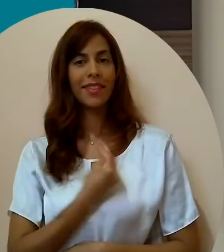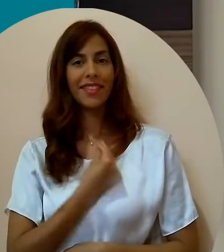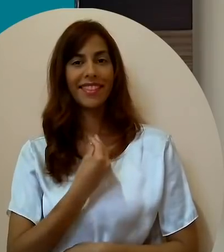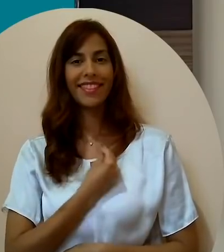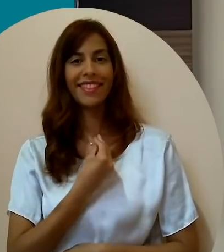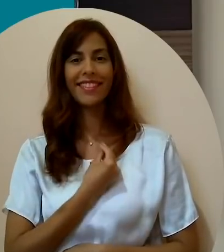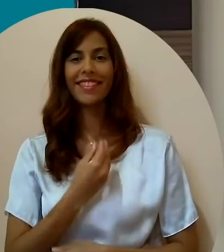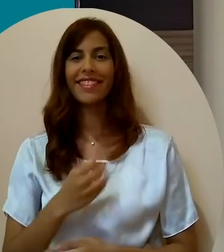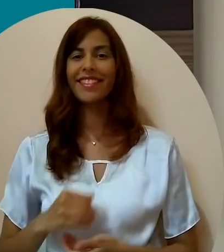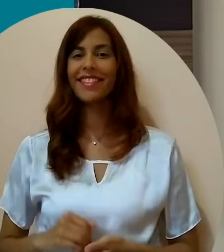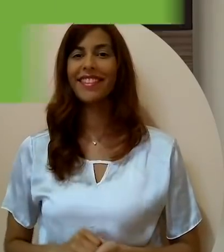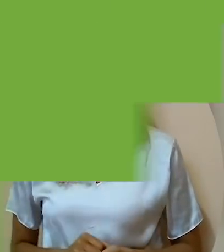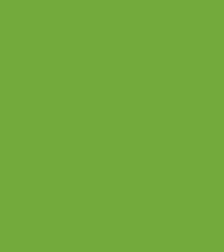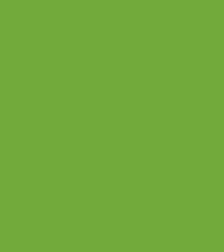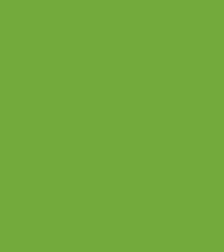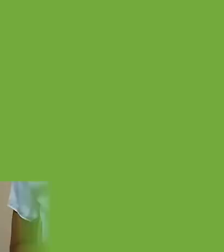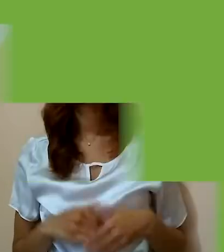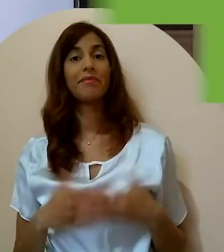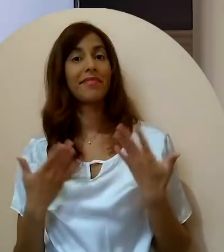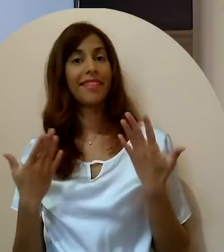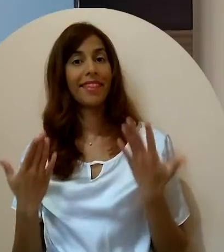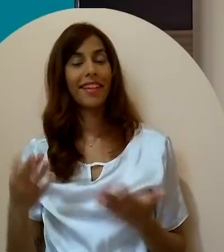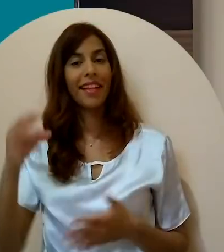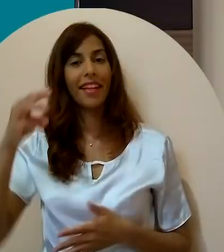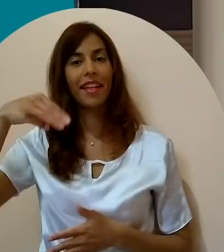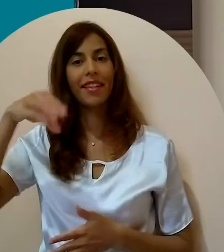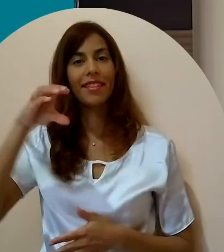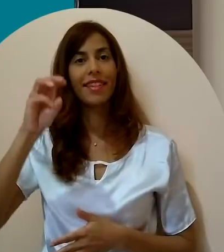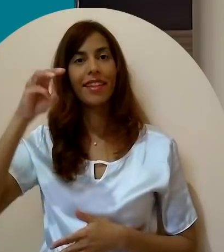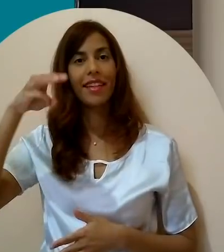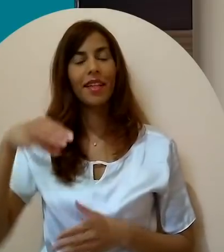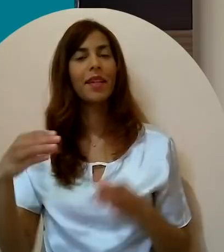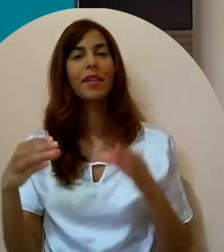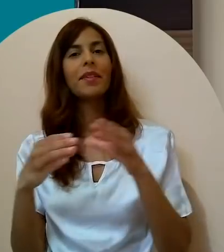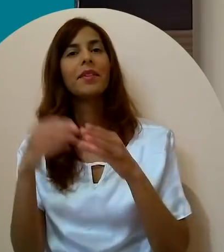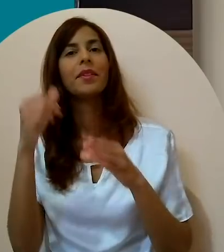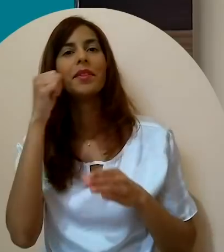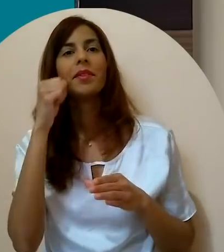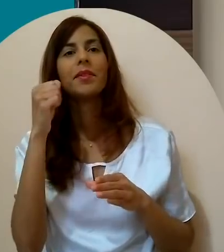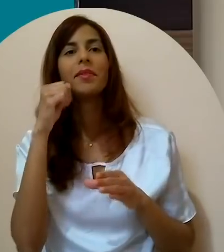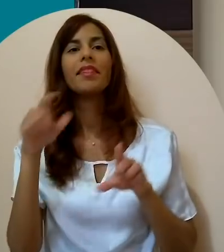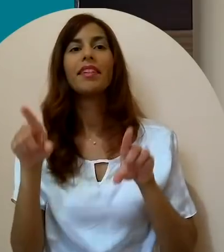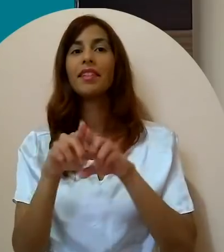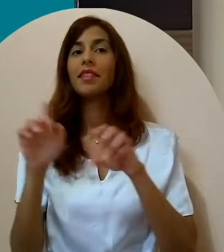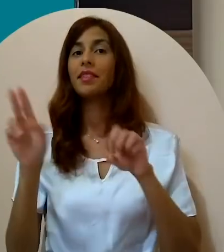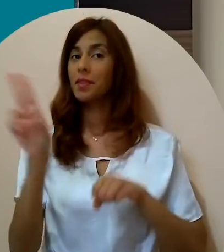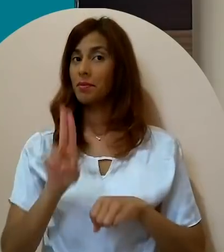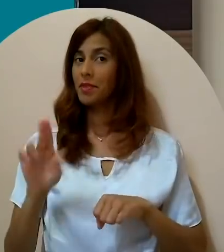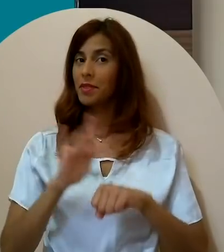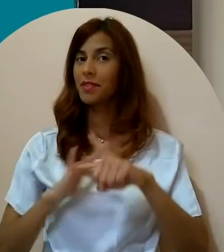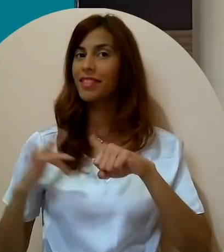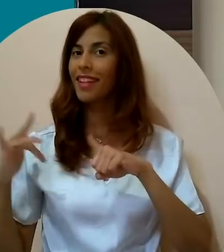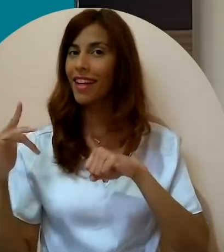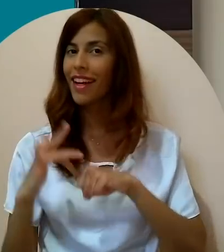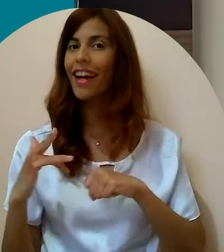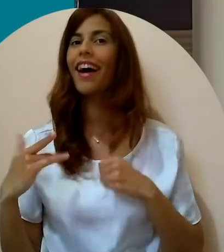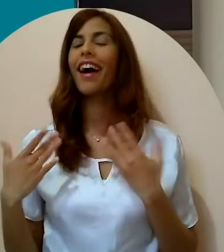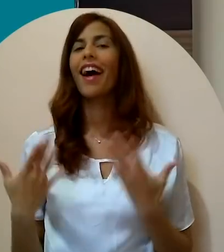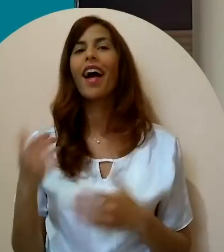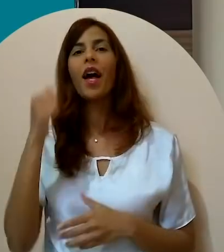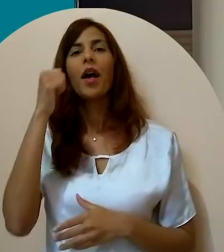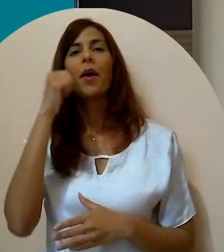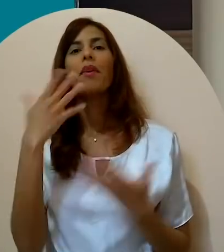@adolescentes_bmr no Instagram e participe! E se tem um grupo conectado, é a MCM. As mulheres da nossa igreja vêm